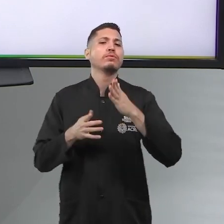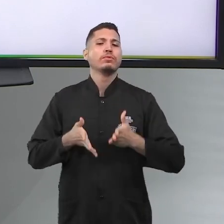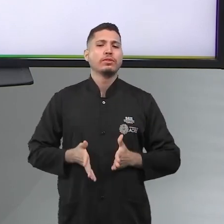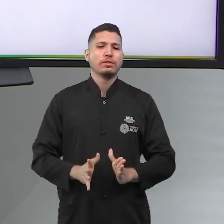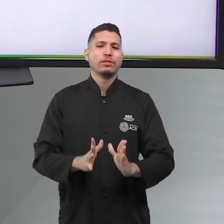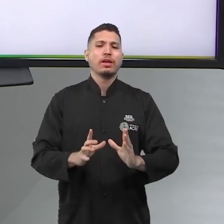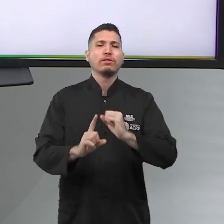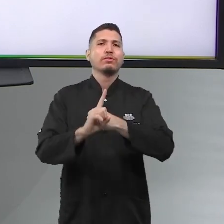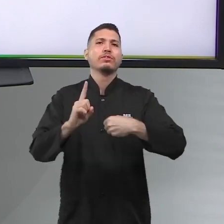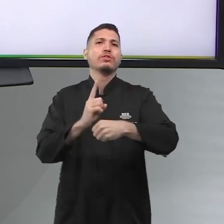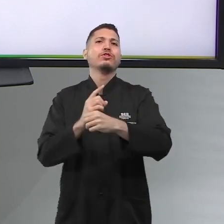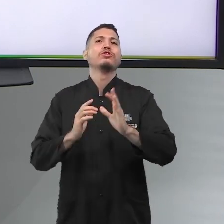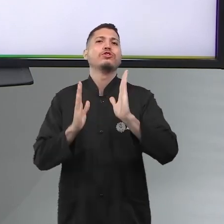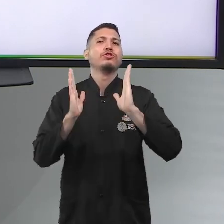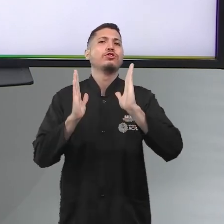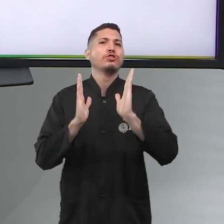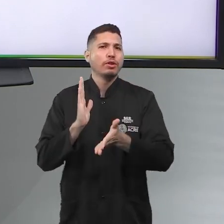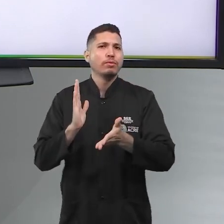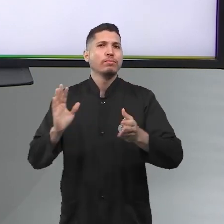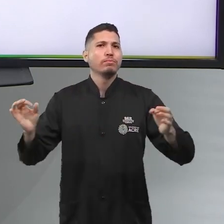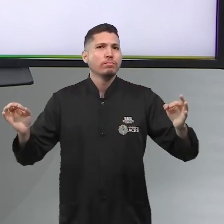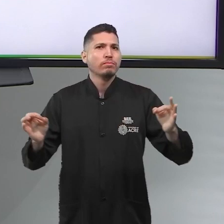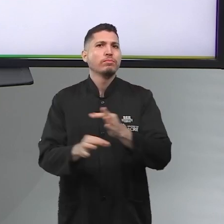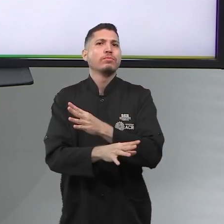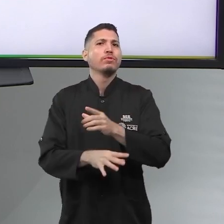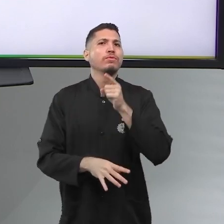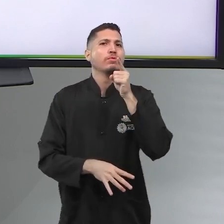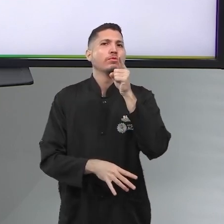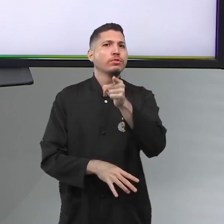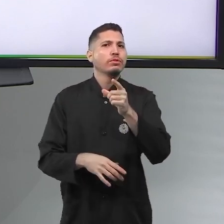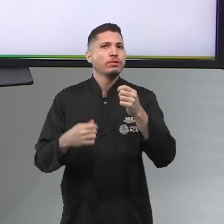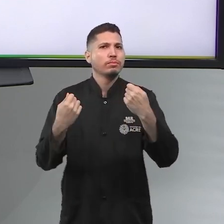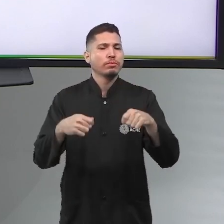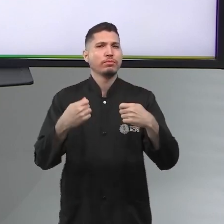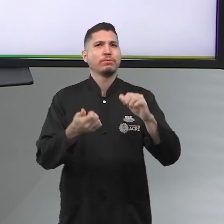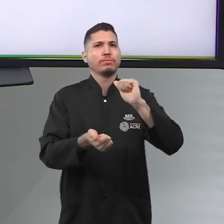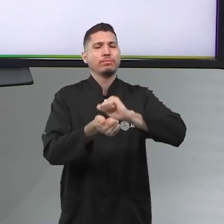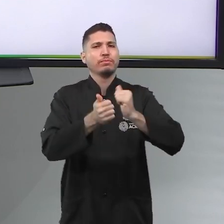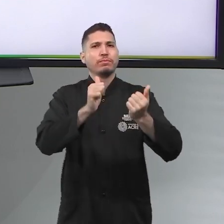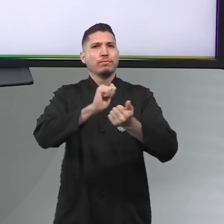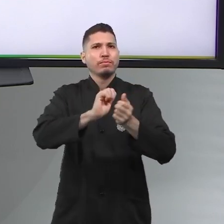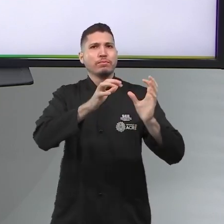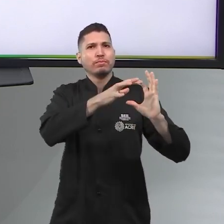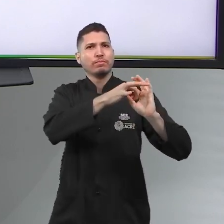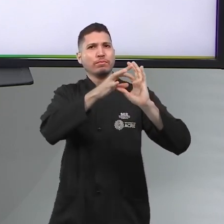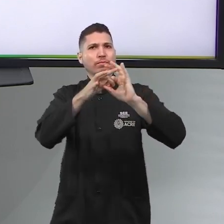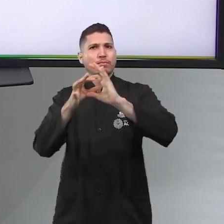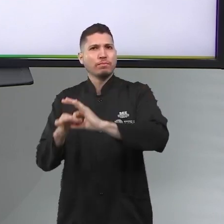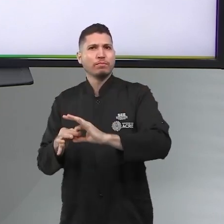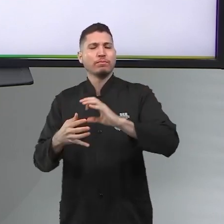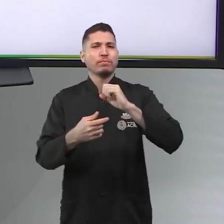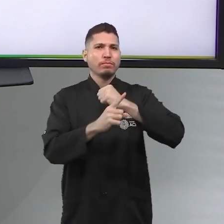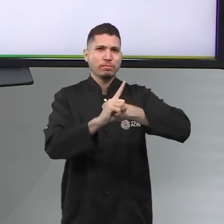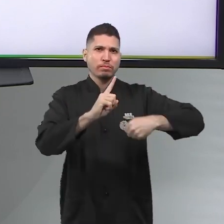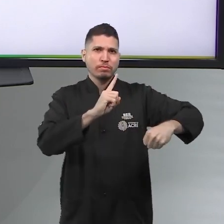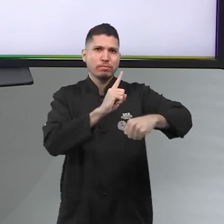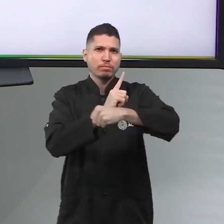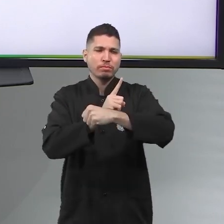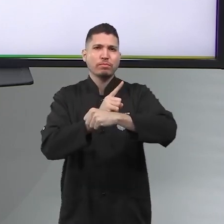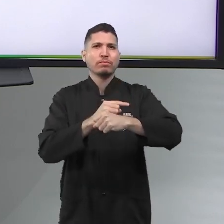já está pronta. É você que se adapta ao contexto social. Então, o fato de nós